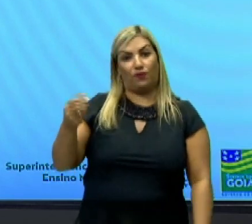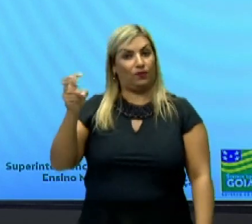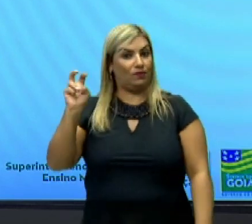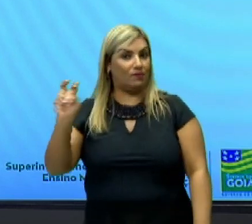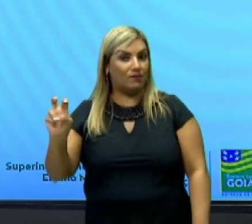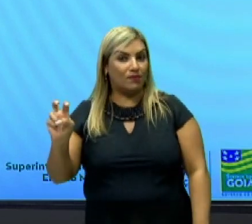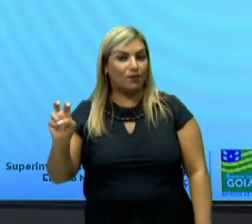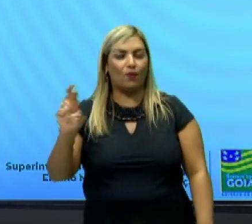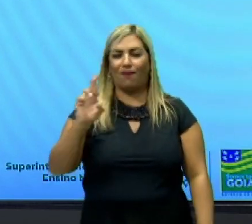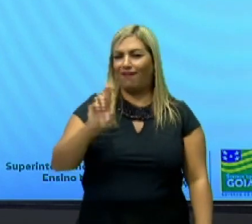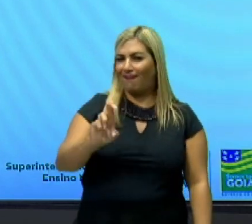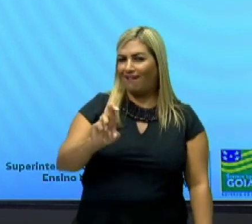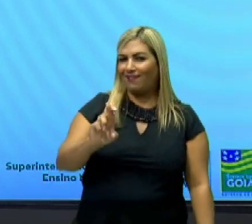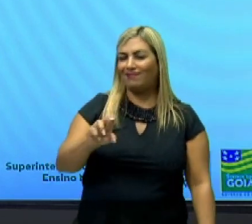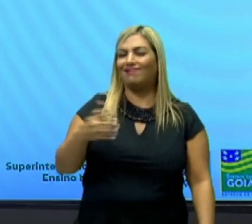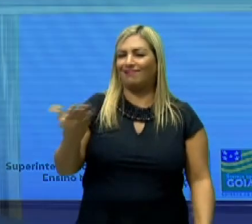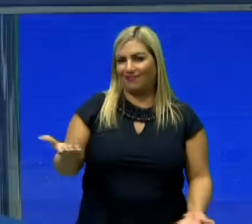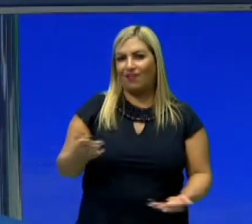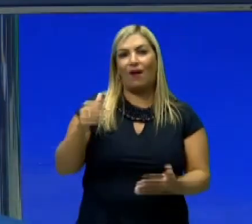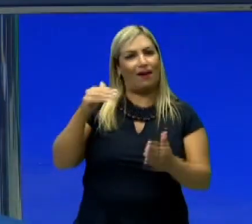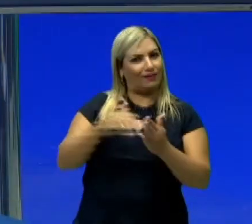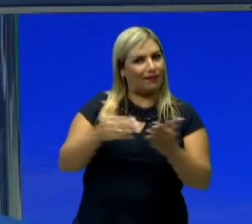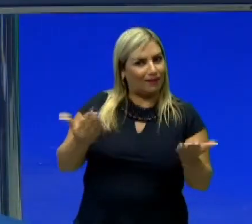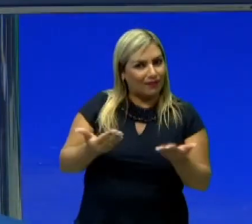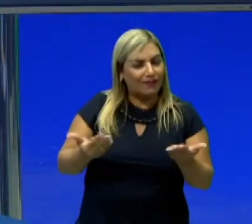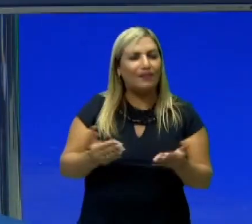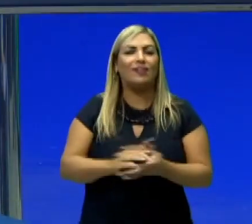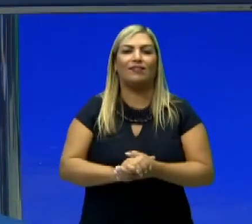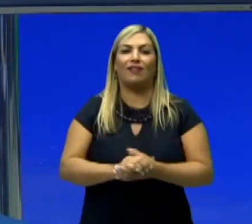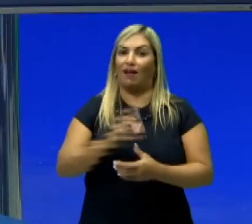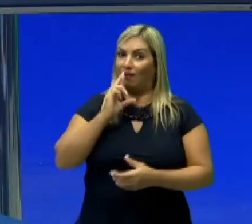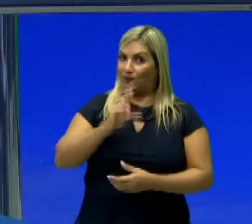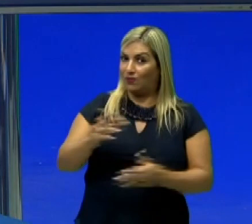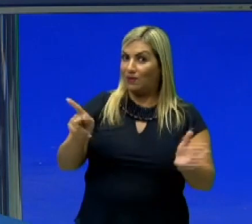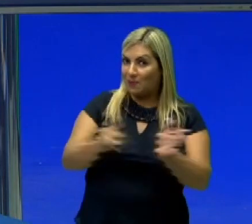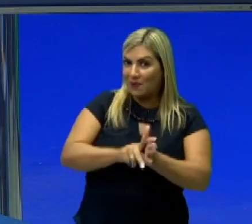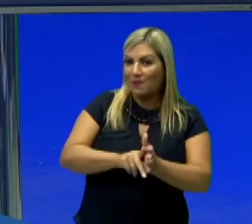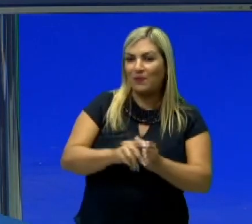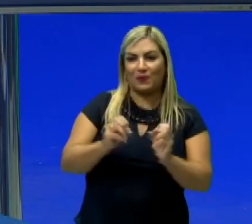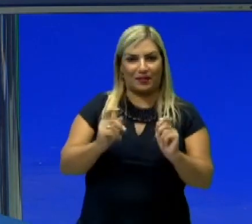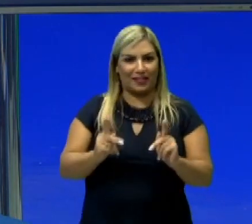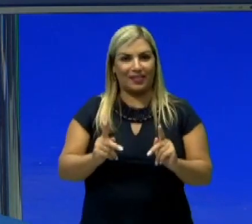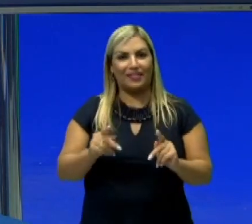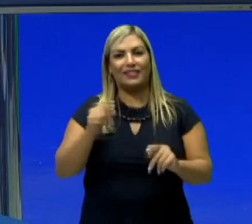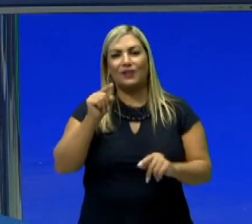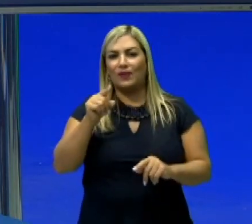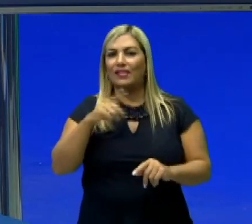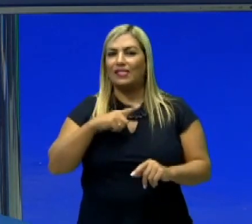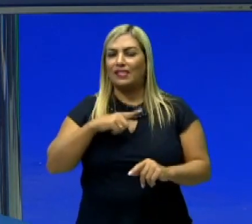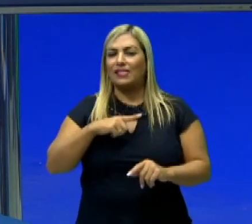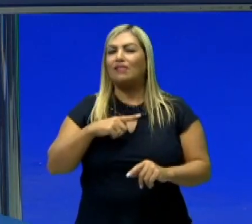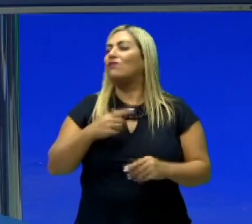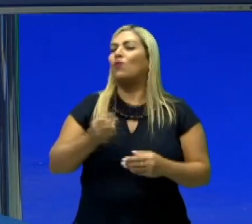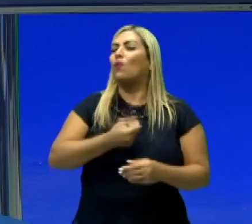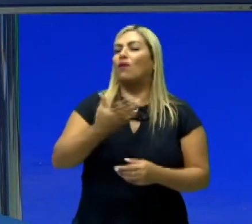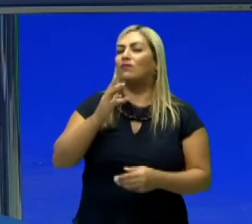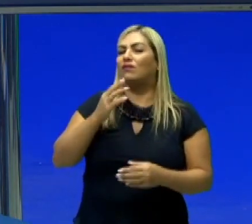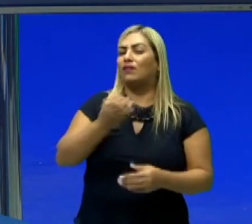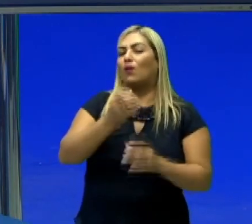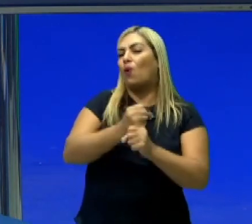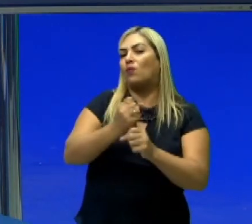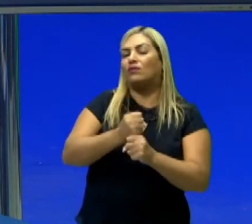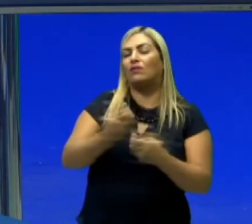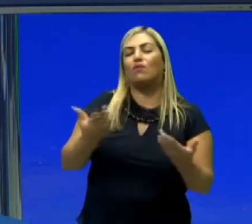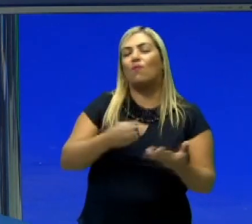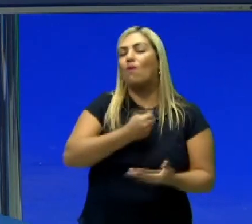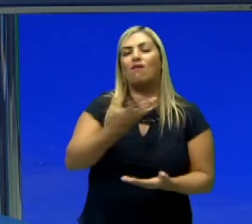1,5 R. Olha, até aqui é a nossa resposta, não é isso? Esse cara aqui vai dar quanto, pessoal?